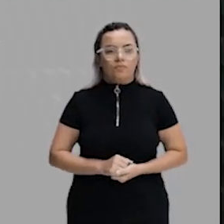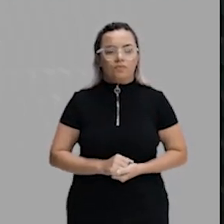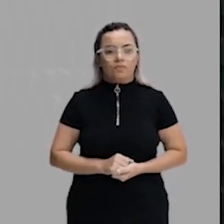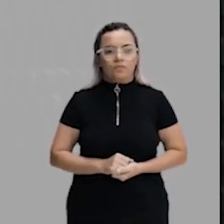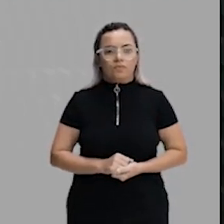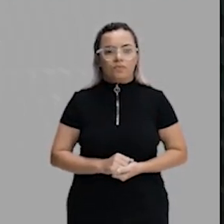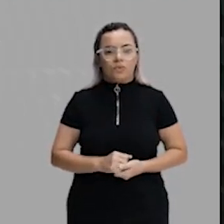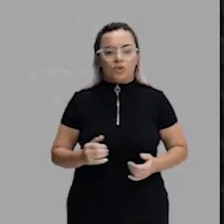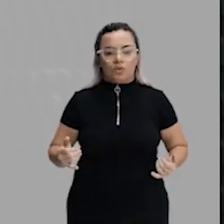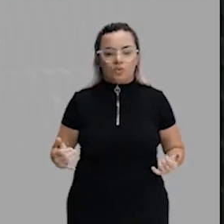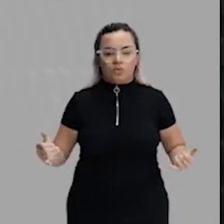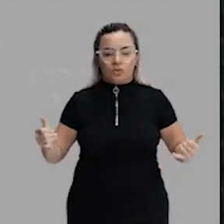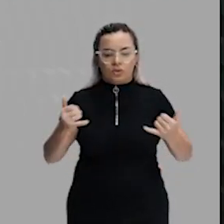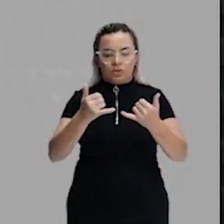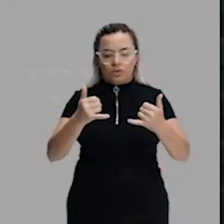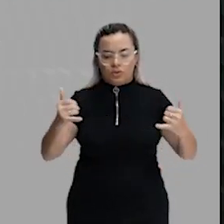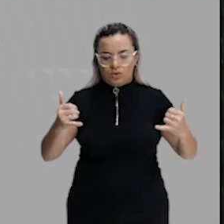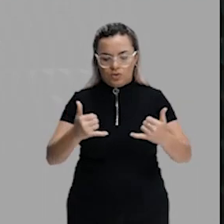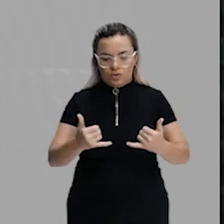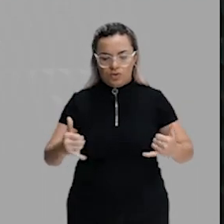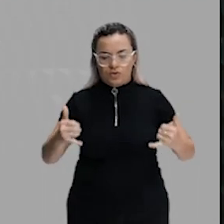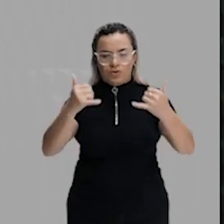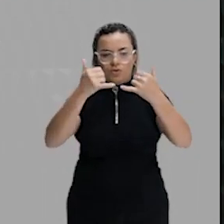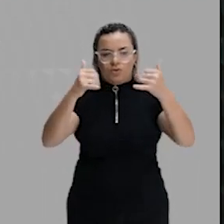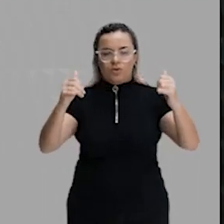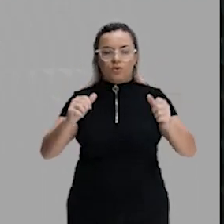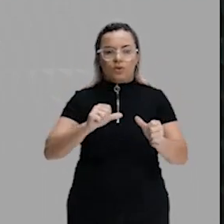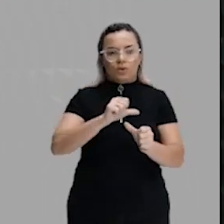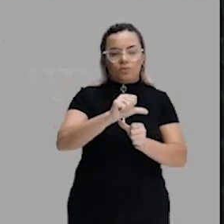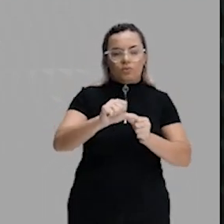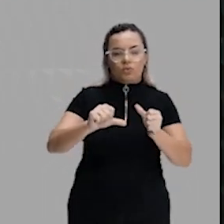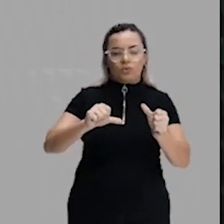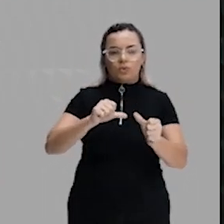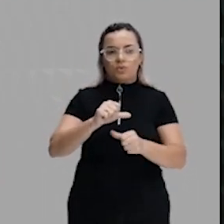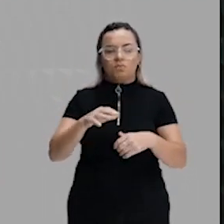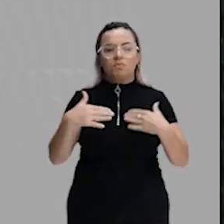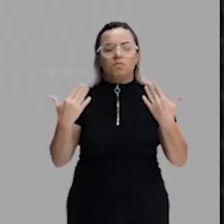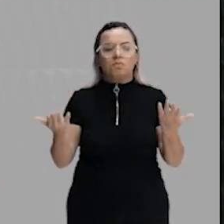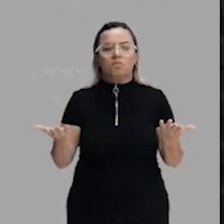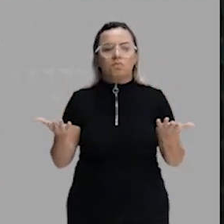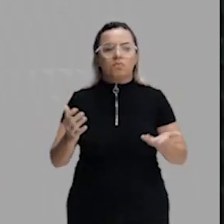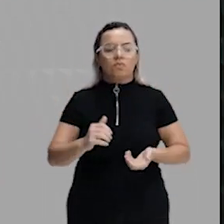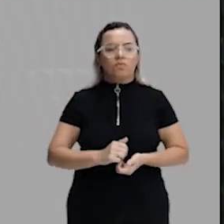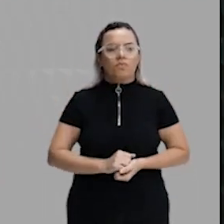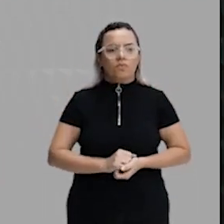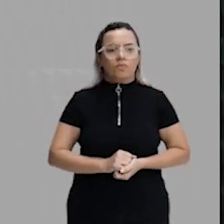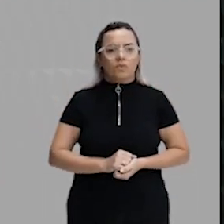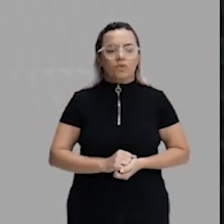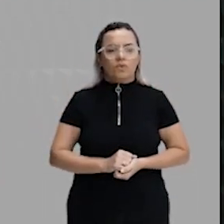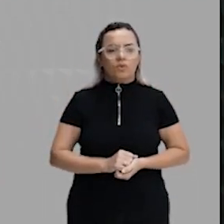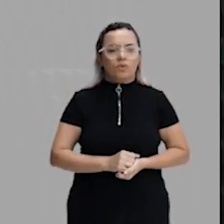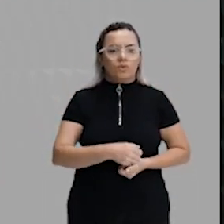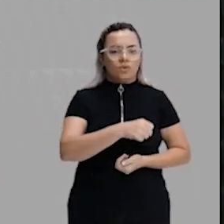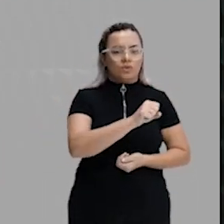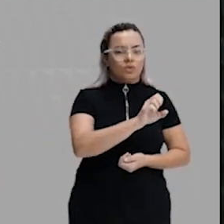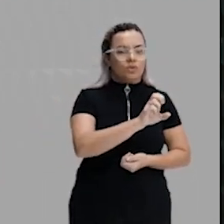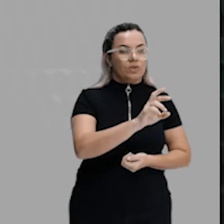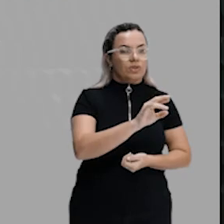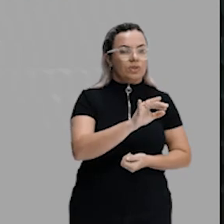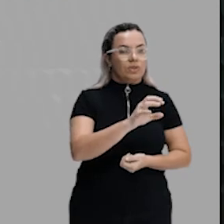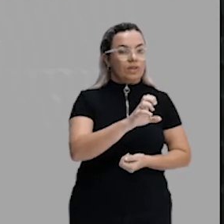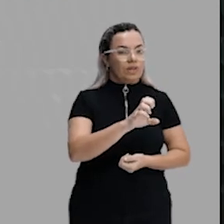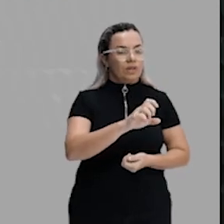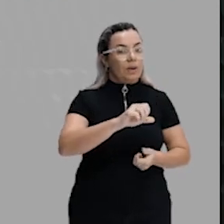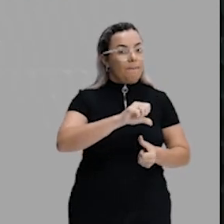que vai mudar? O que vai mudar do de série, né, em série para o de paralelo, vai ser o seguinte.